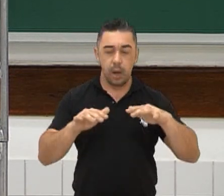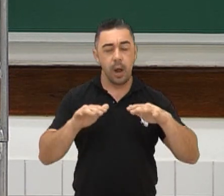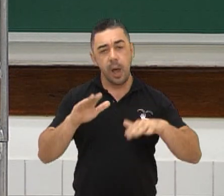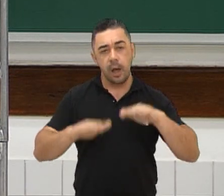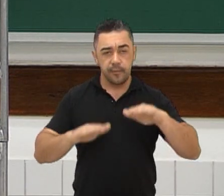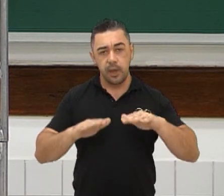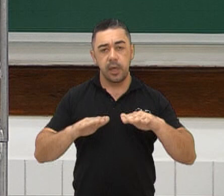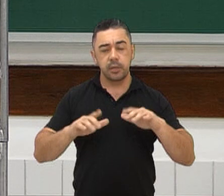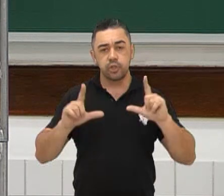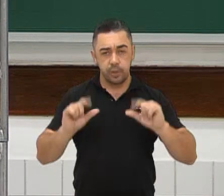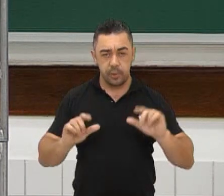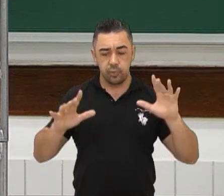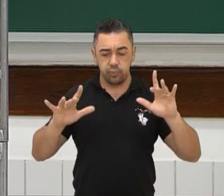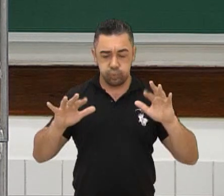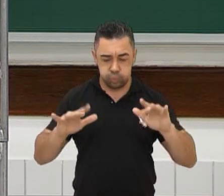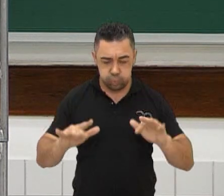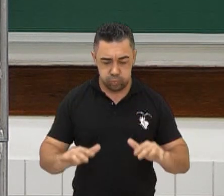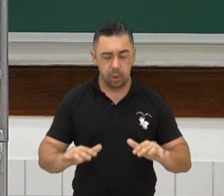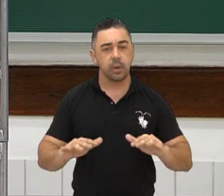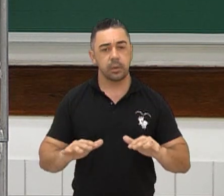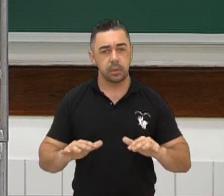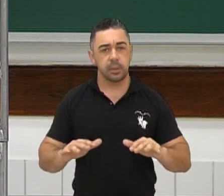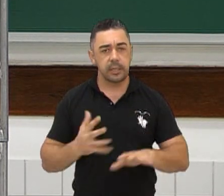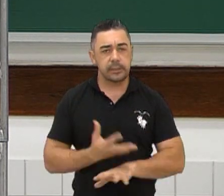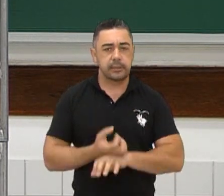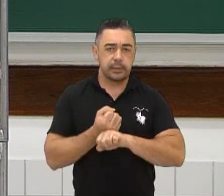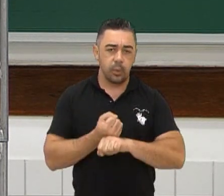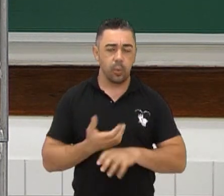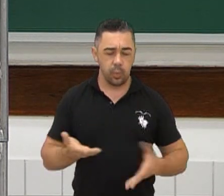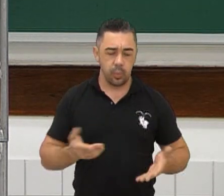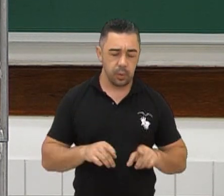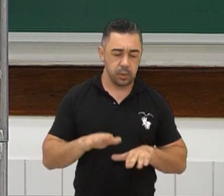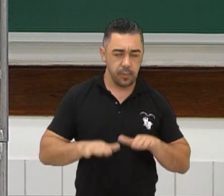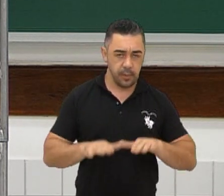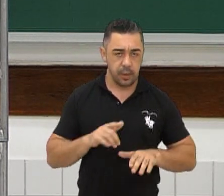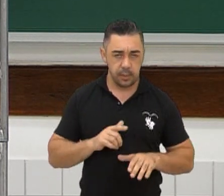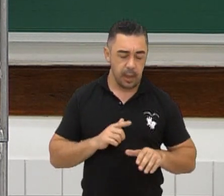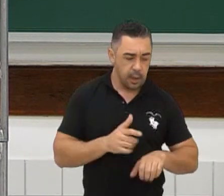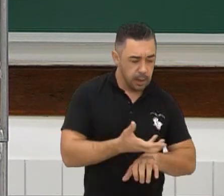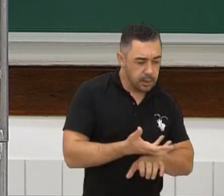E na época que diminui a chuva, baixa a água, né? Então, tem a